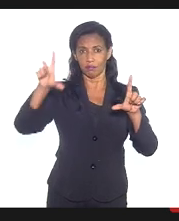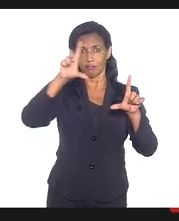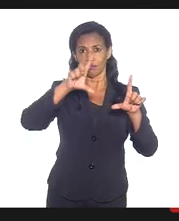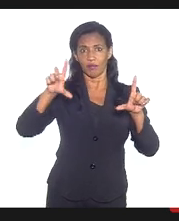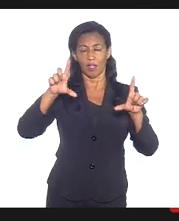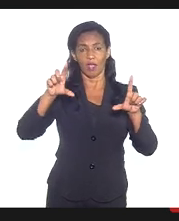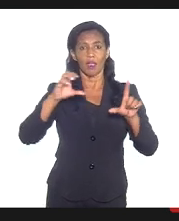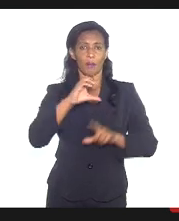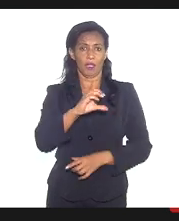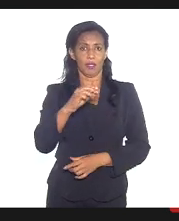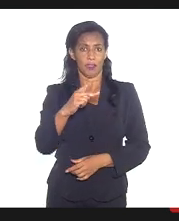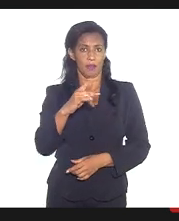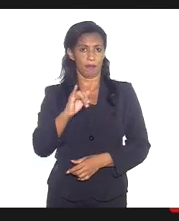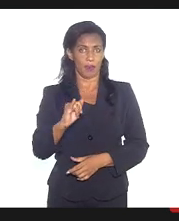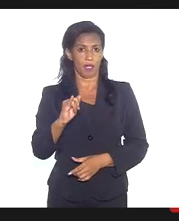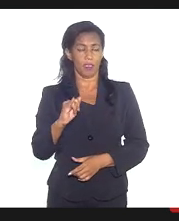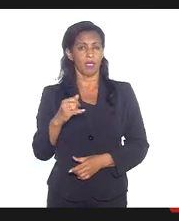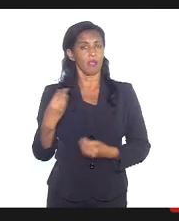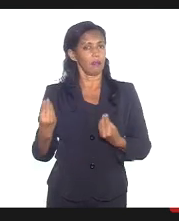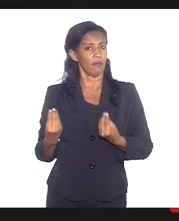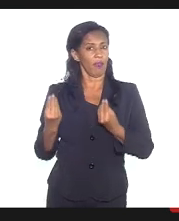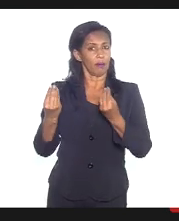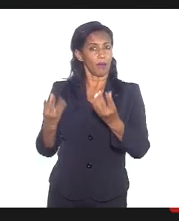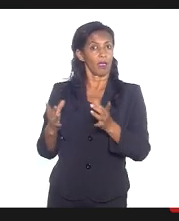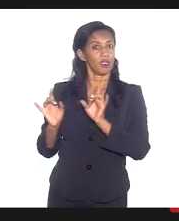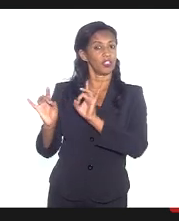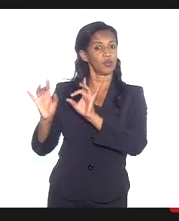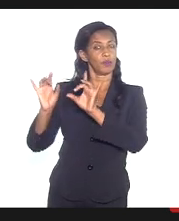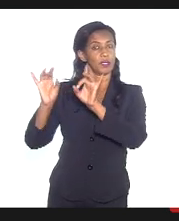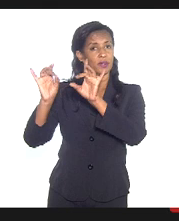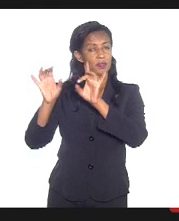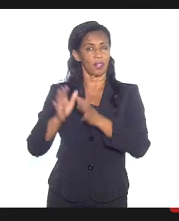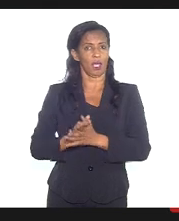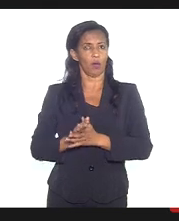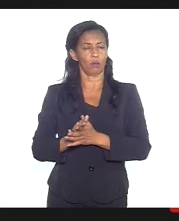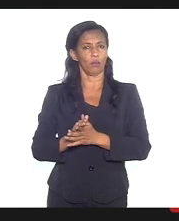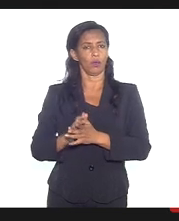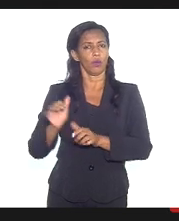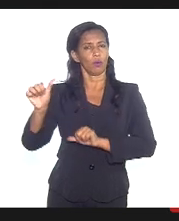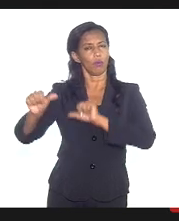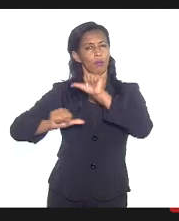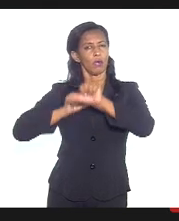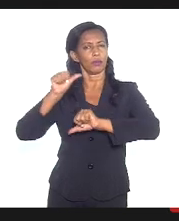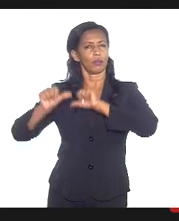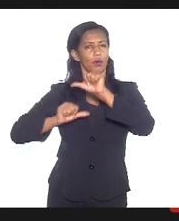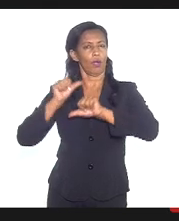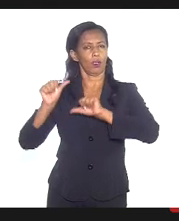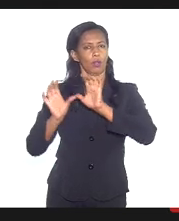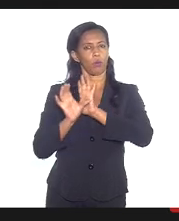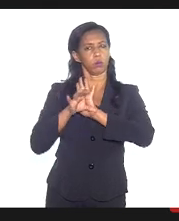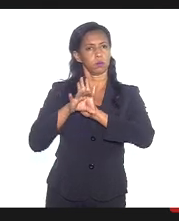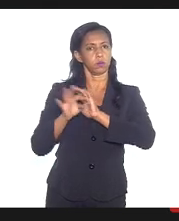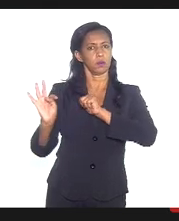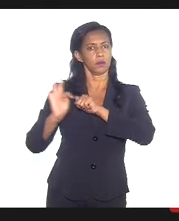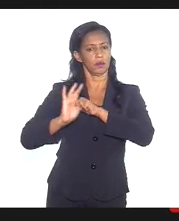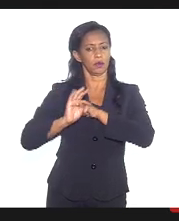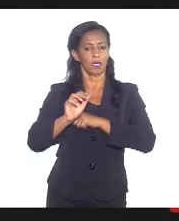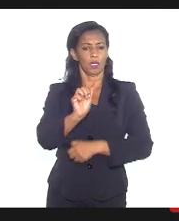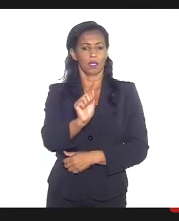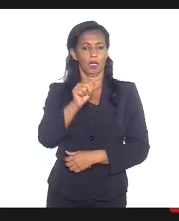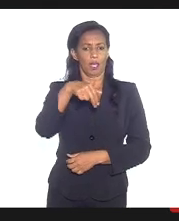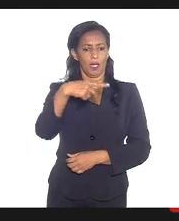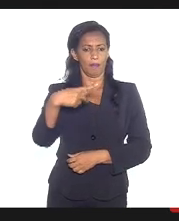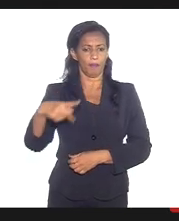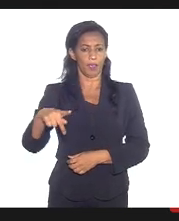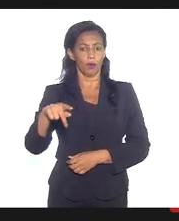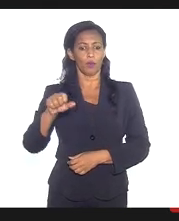trazido aqui pela CPI, que vai proporcionar, em especial, uma troca de conceitos técnicos, né, tanto da ANP quanto da